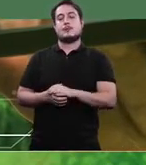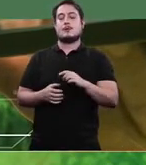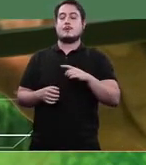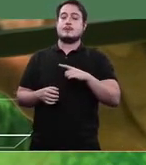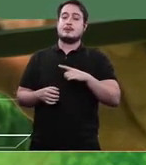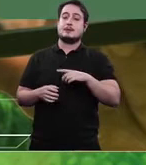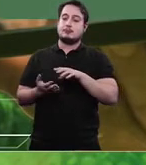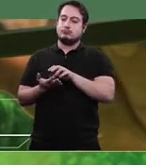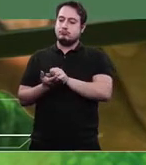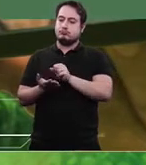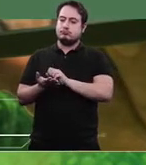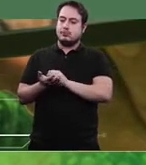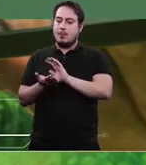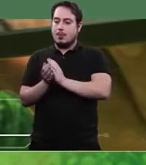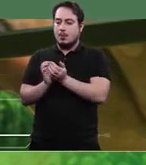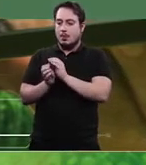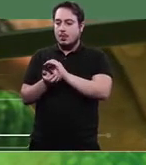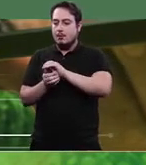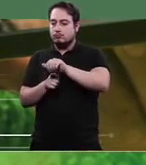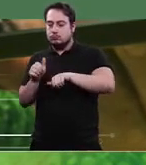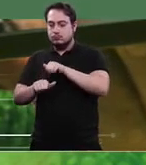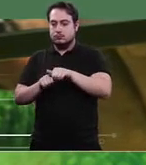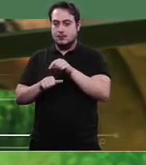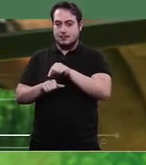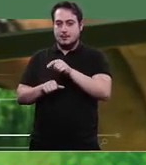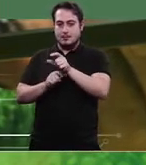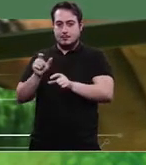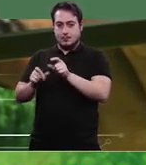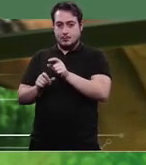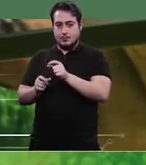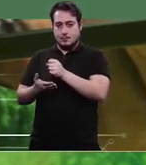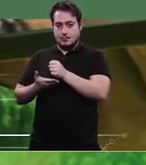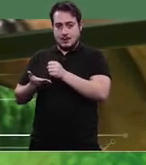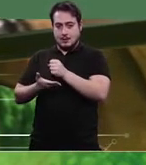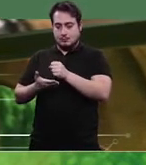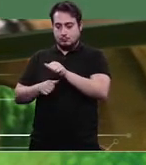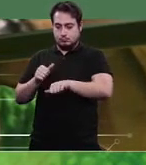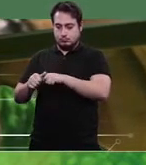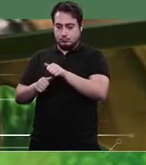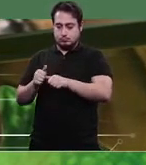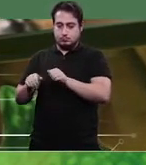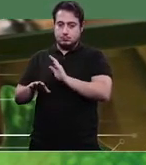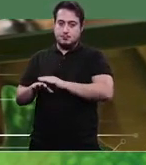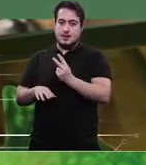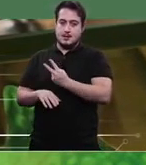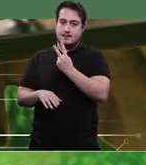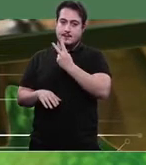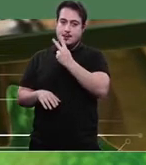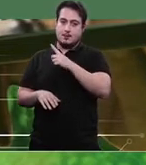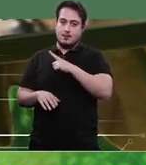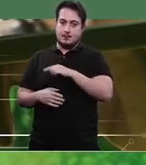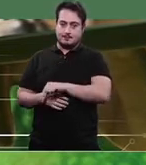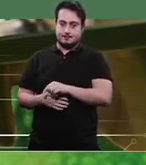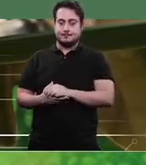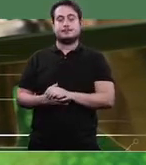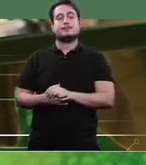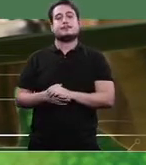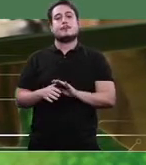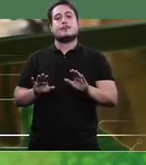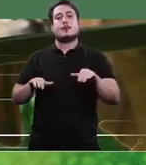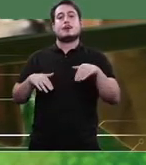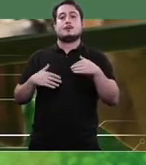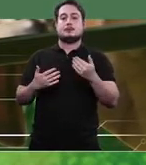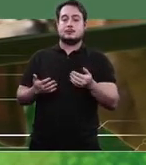tem um acabamento e um processo de transformação desses produtos para produtos de mais valor agregado, né? Então,